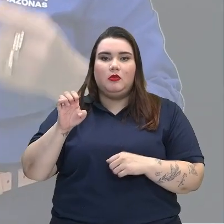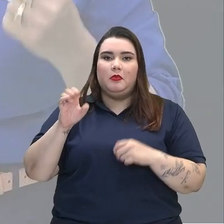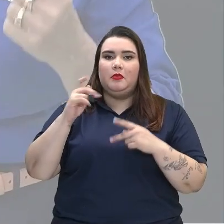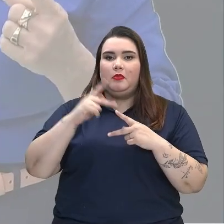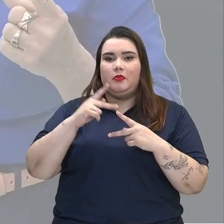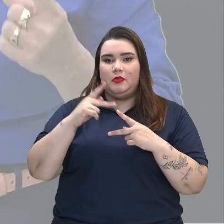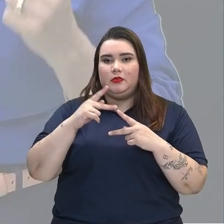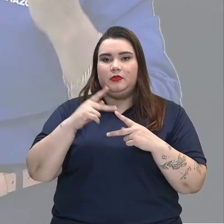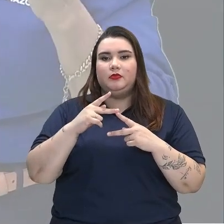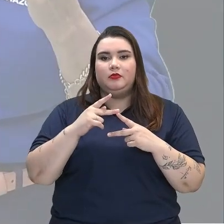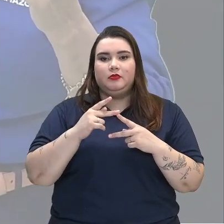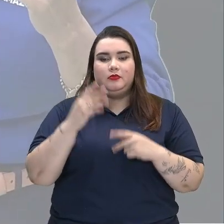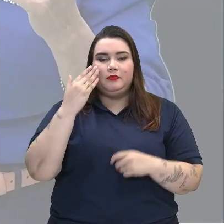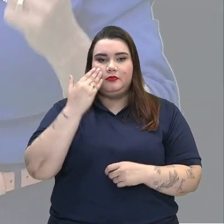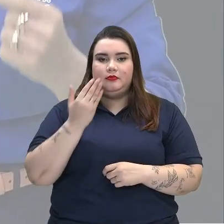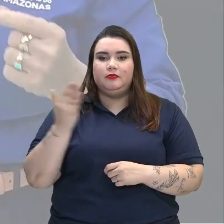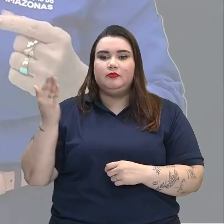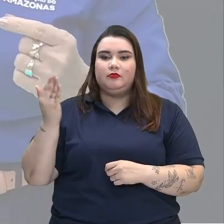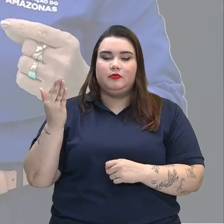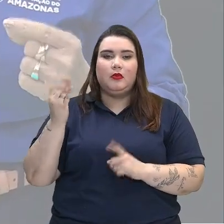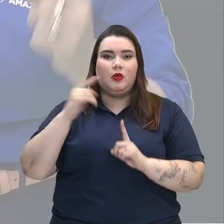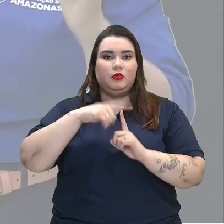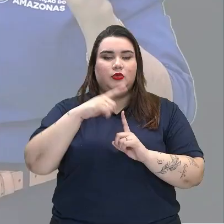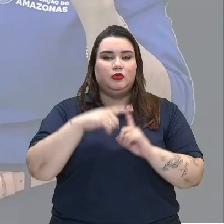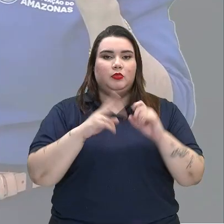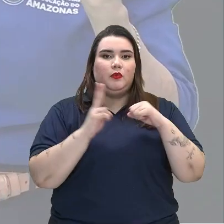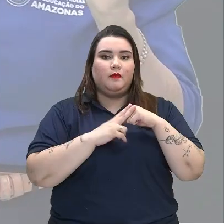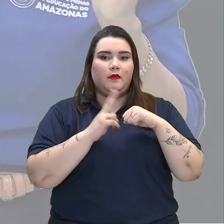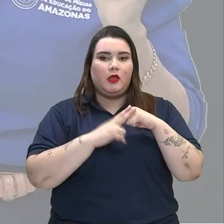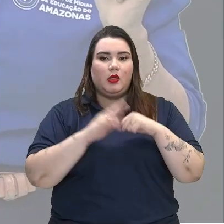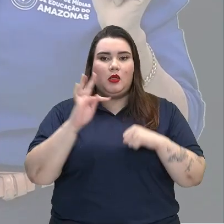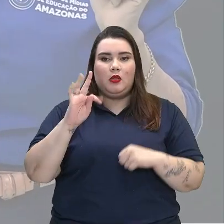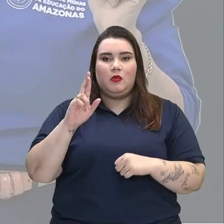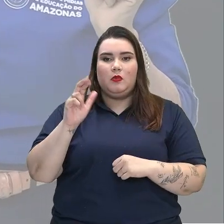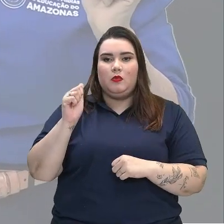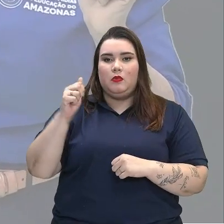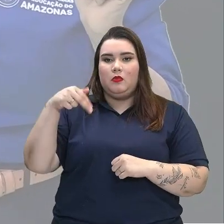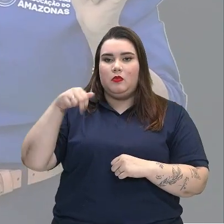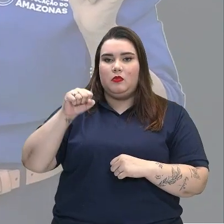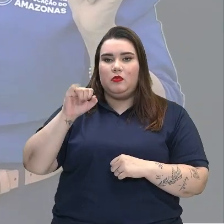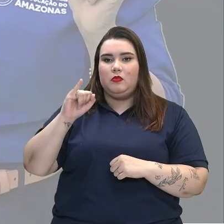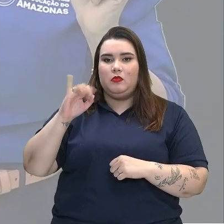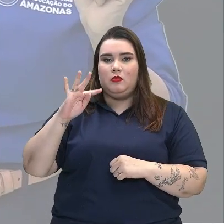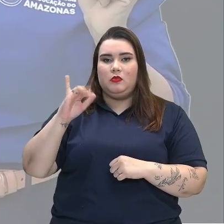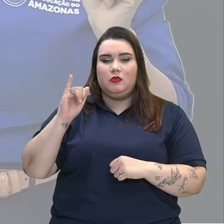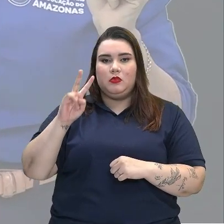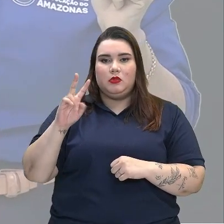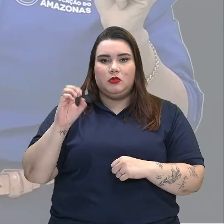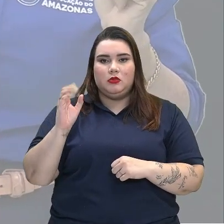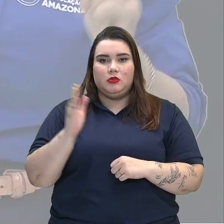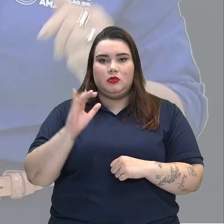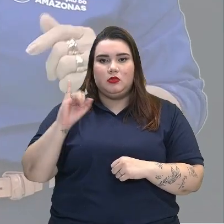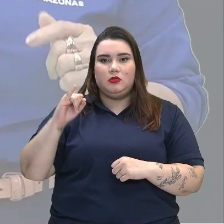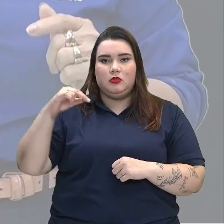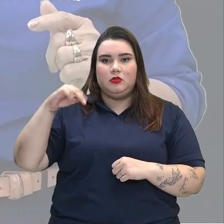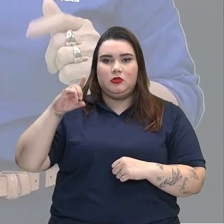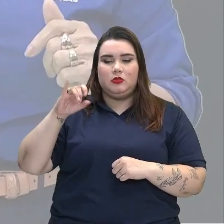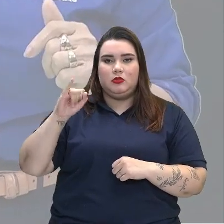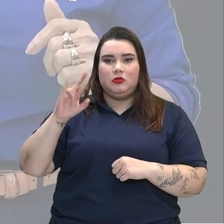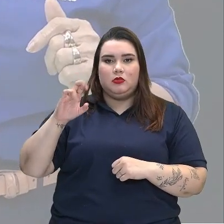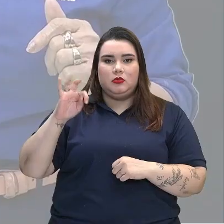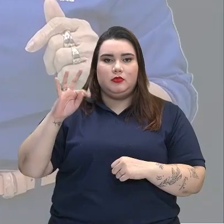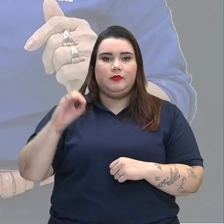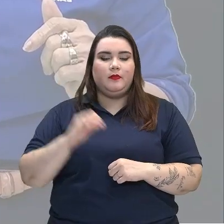tenho um verbo transitivo indireto que precisa, que necessita de um complemento com a preposição.